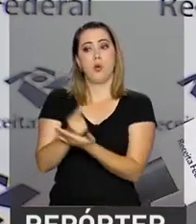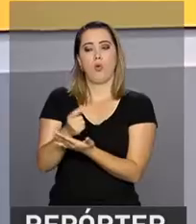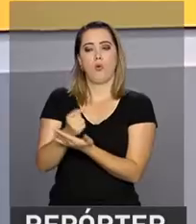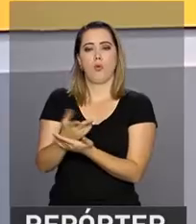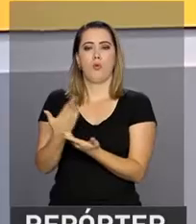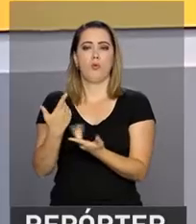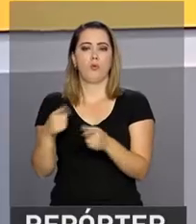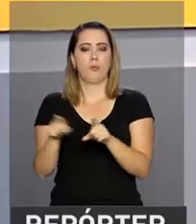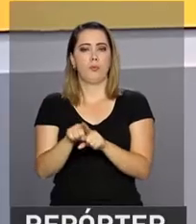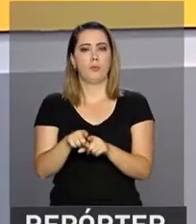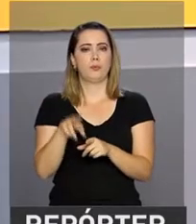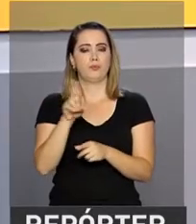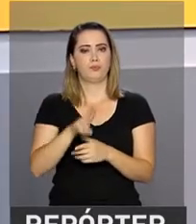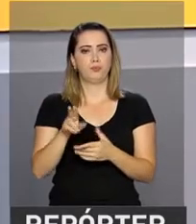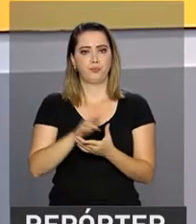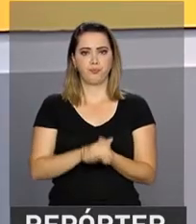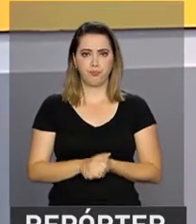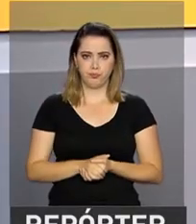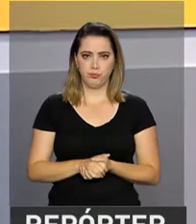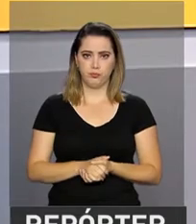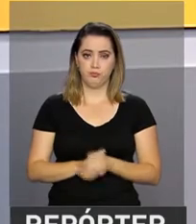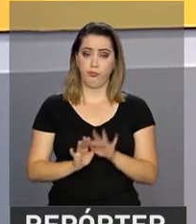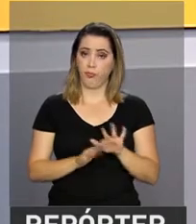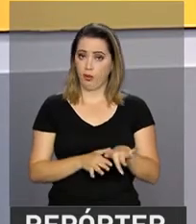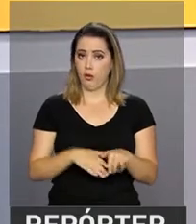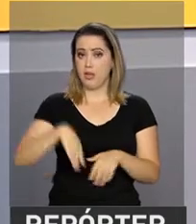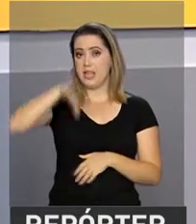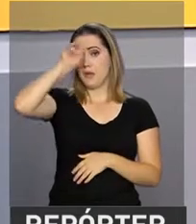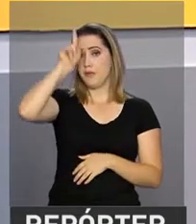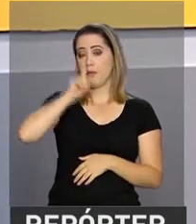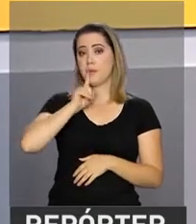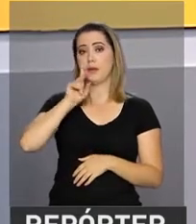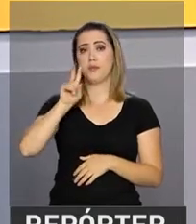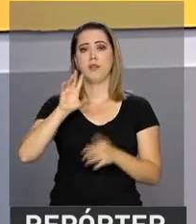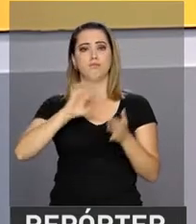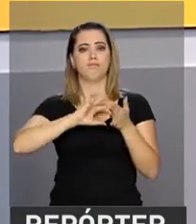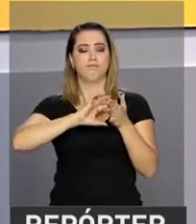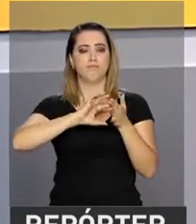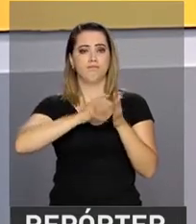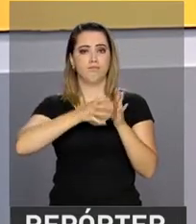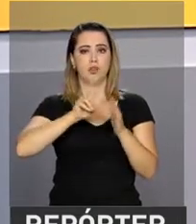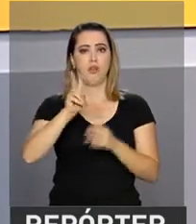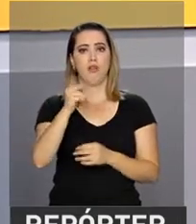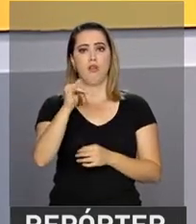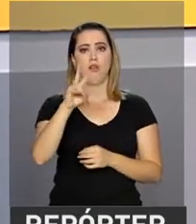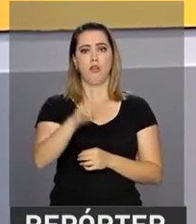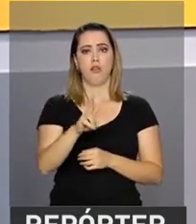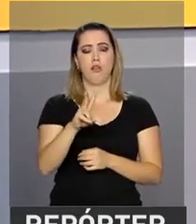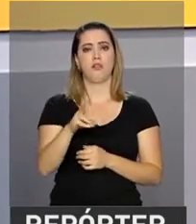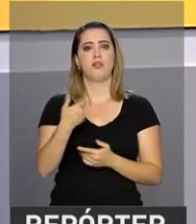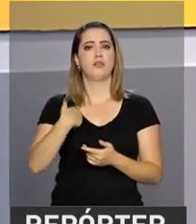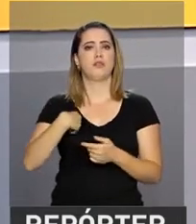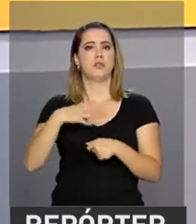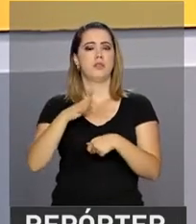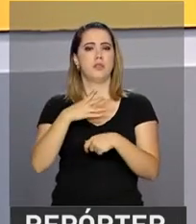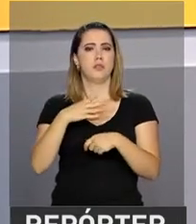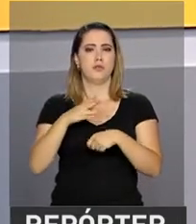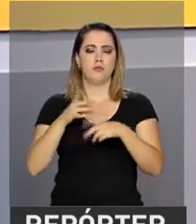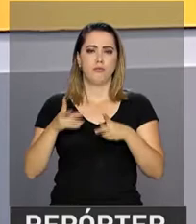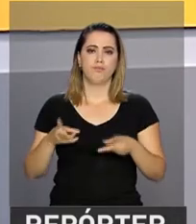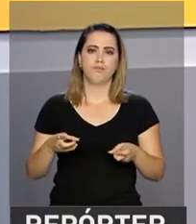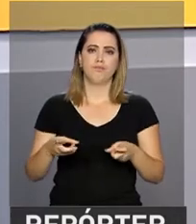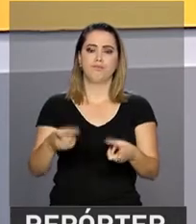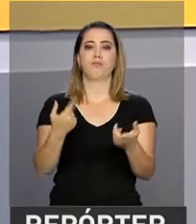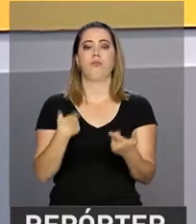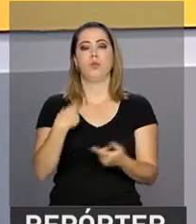industrial. Febre amarela, HIV, leucemia. A parceria entre instituições públicas e privadas para a produção